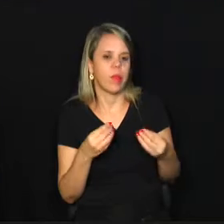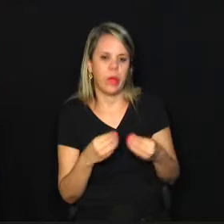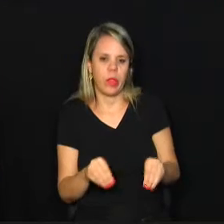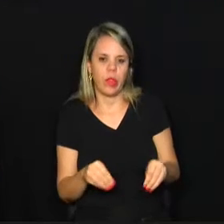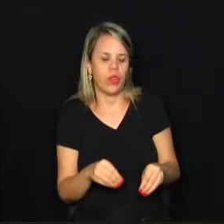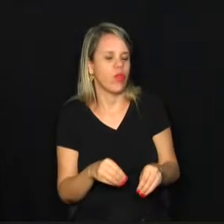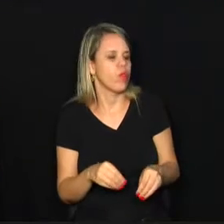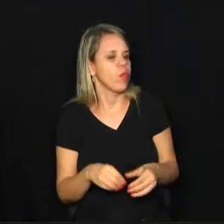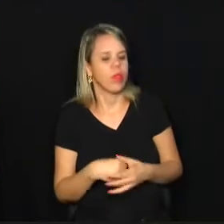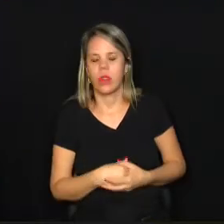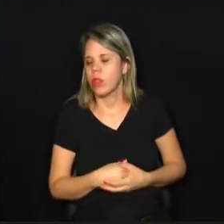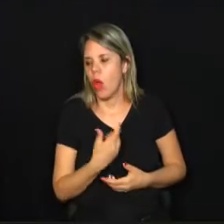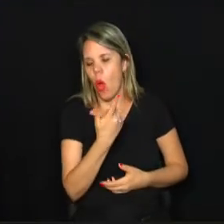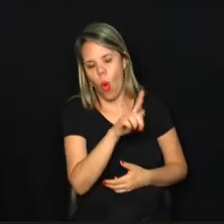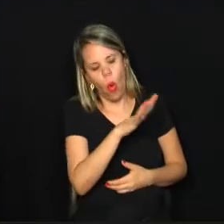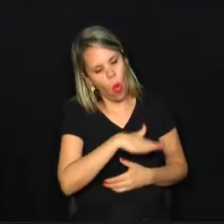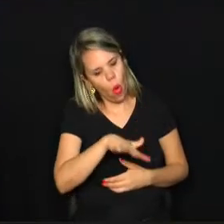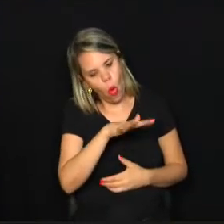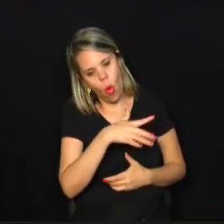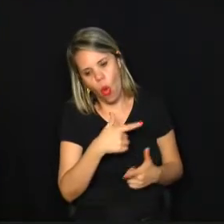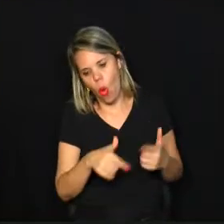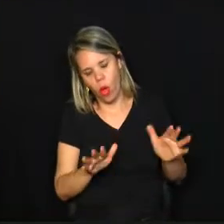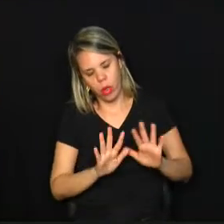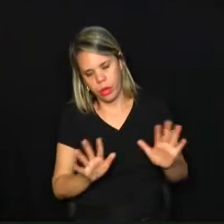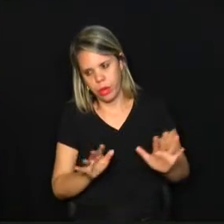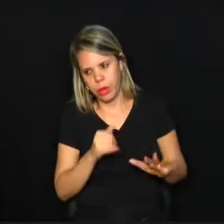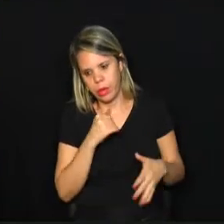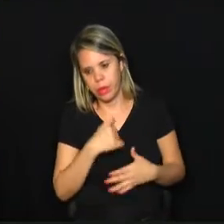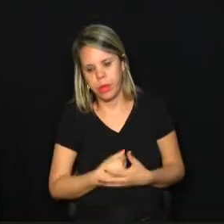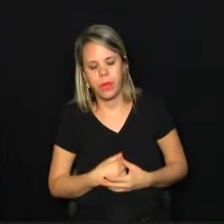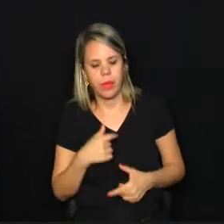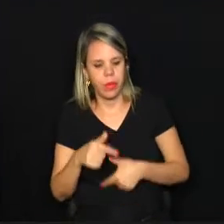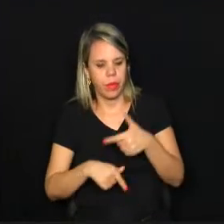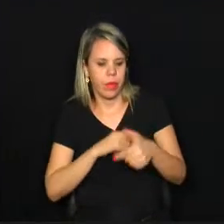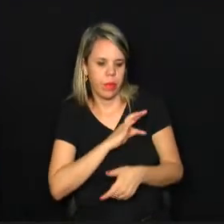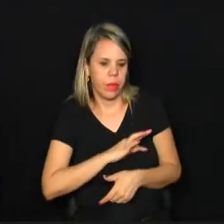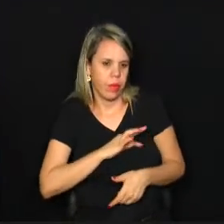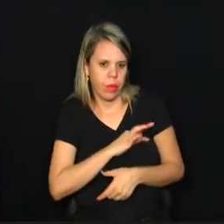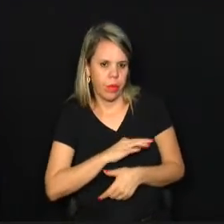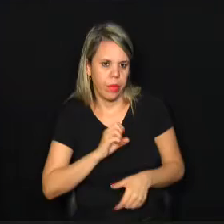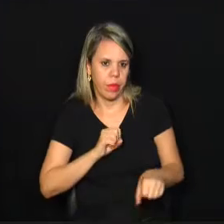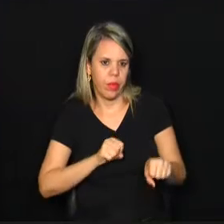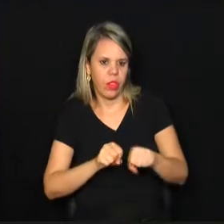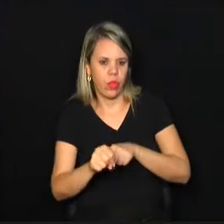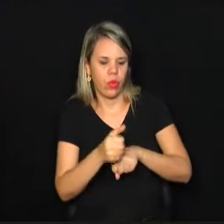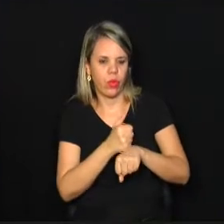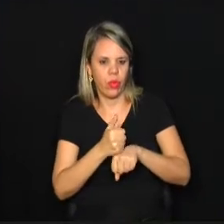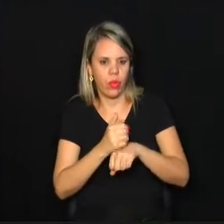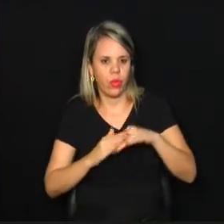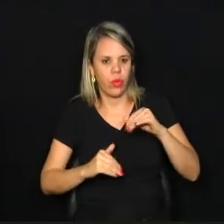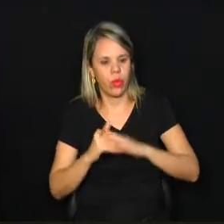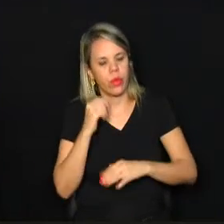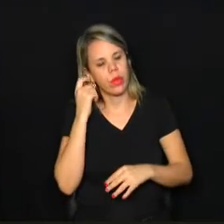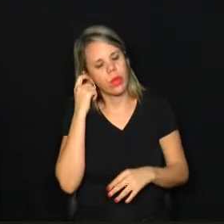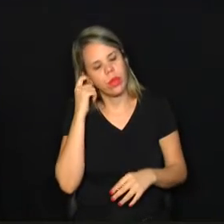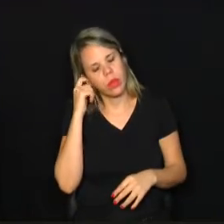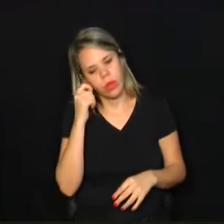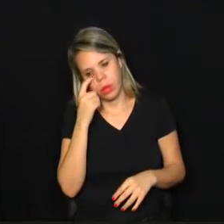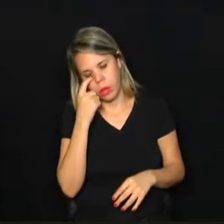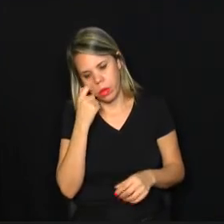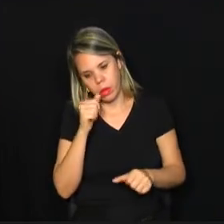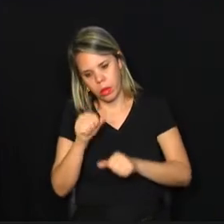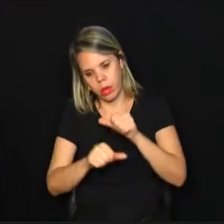com outros fatores que não sejam o trabalho técnico em si, a formação do profissional. Nesses a gente